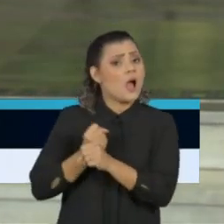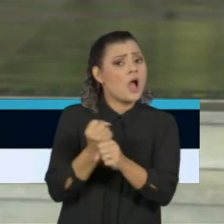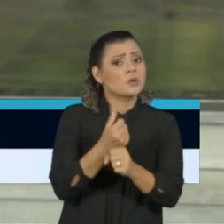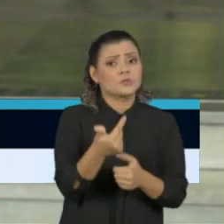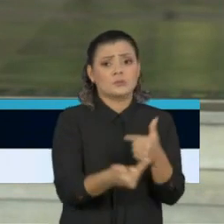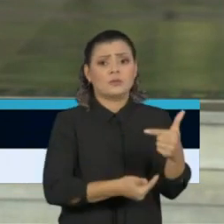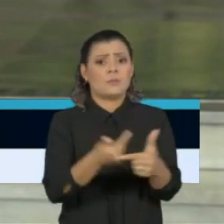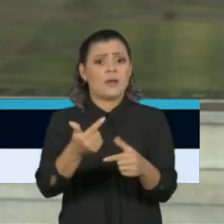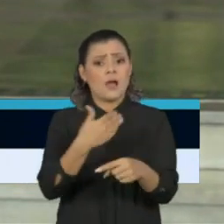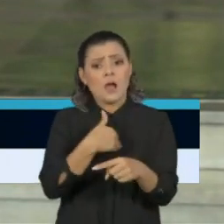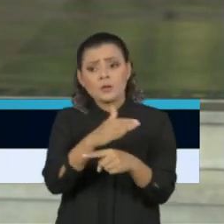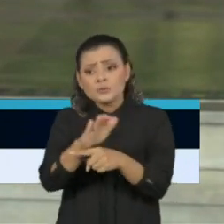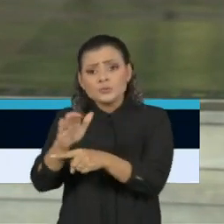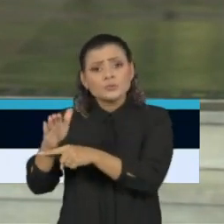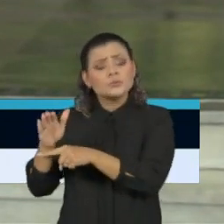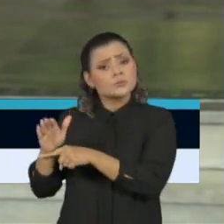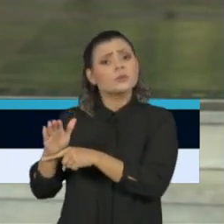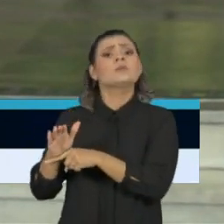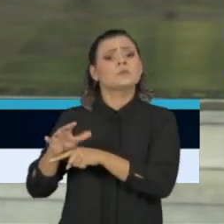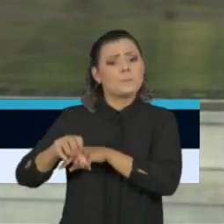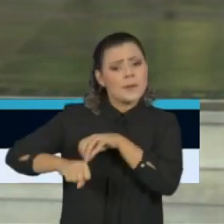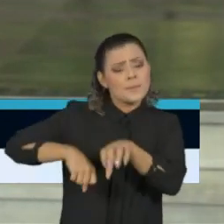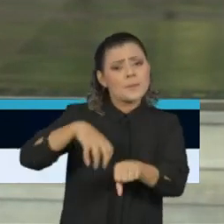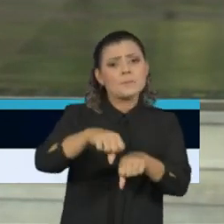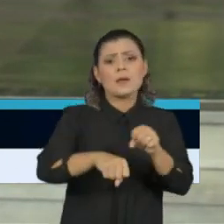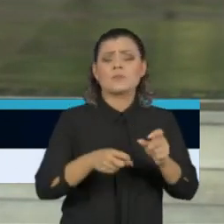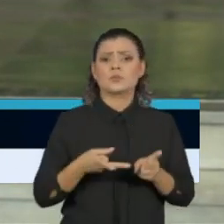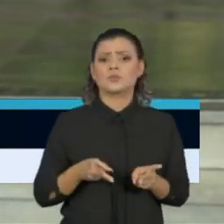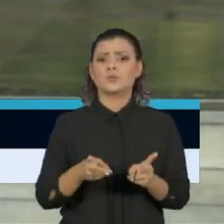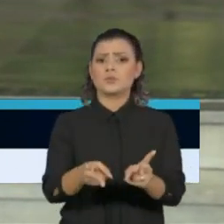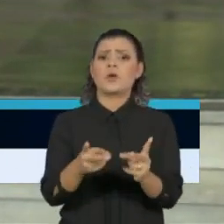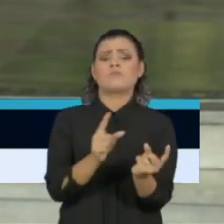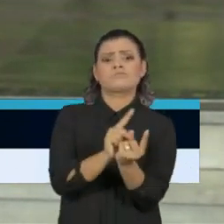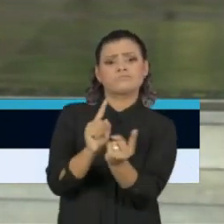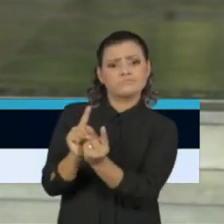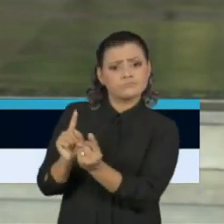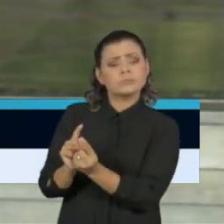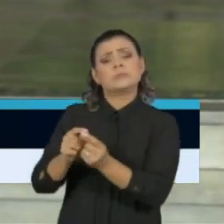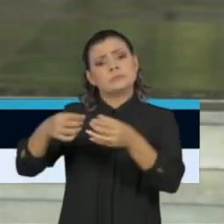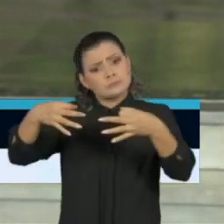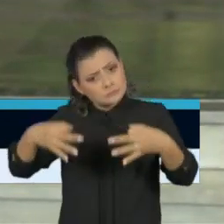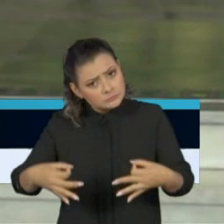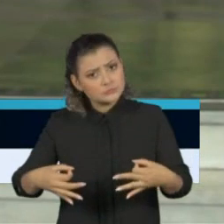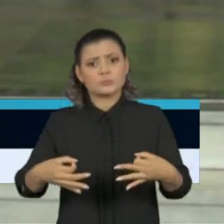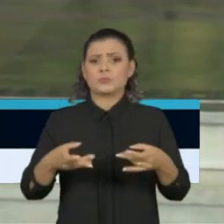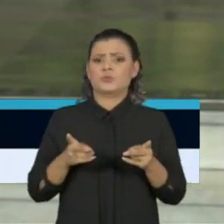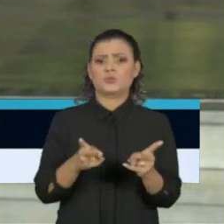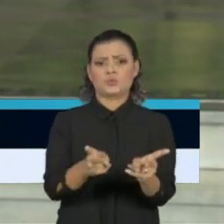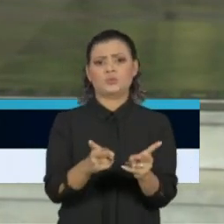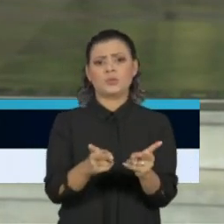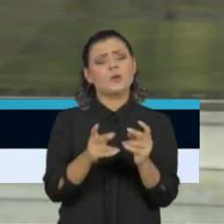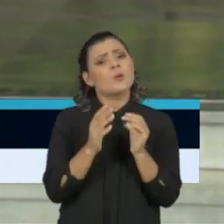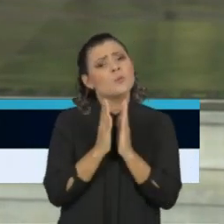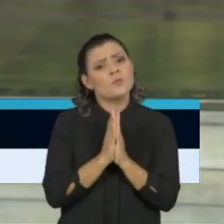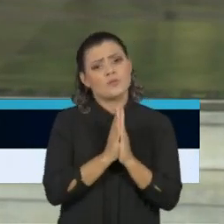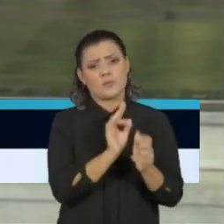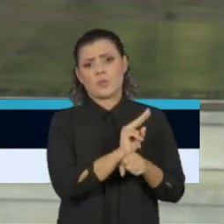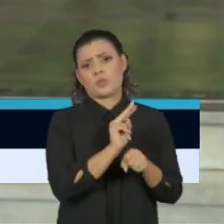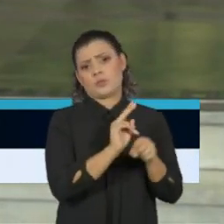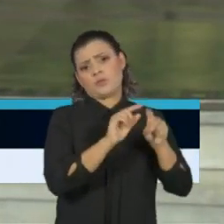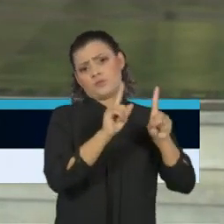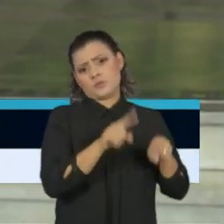trabalhando, ajudando vocês a conquistarem mercado, a conquistarem clientes, a conquistarem credibilidade. Proteja os seus